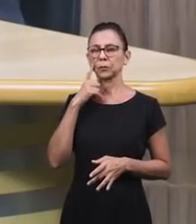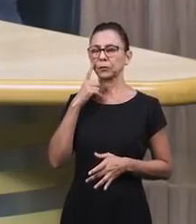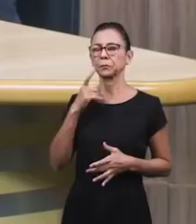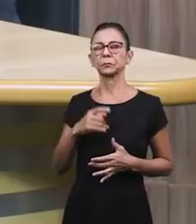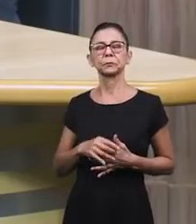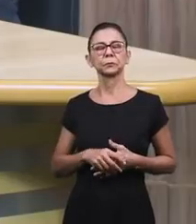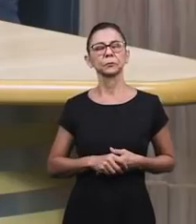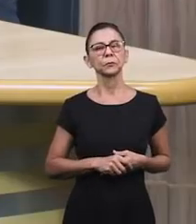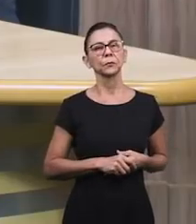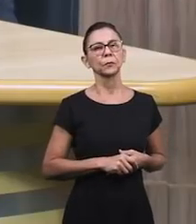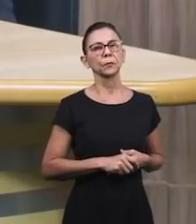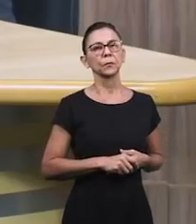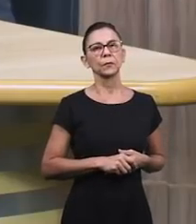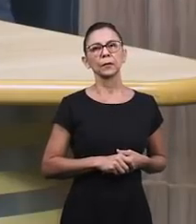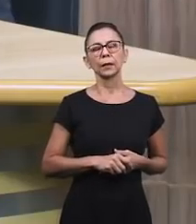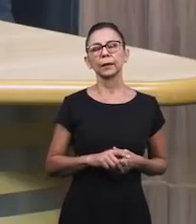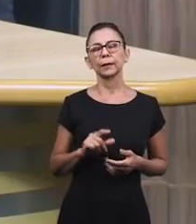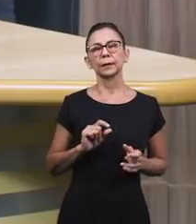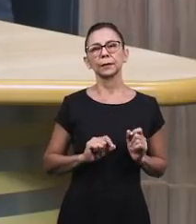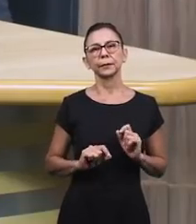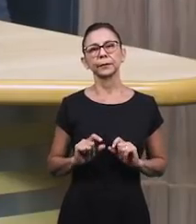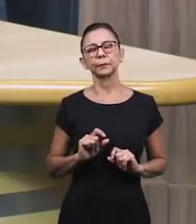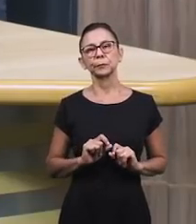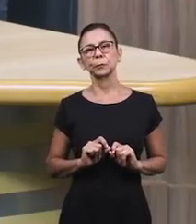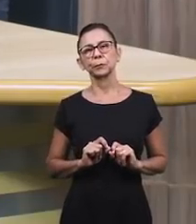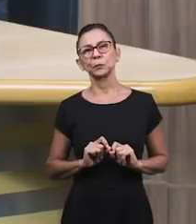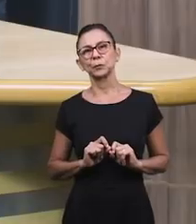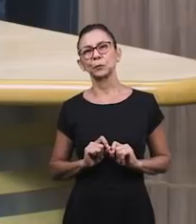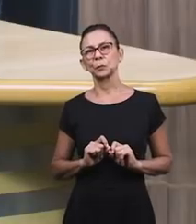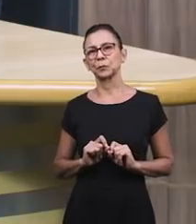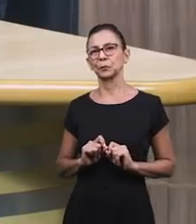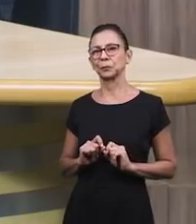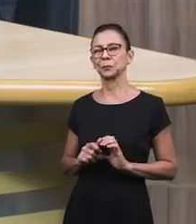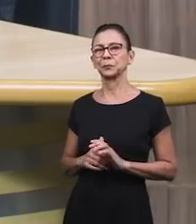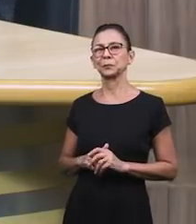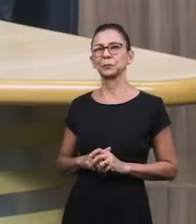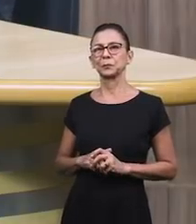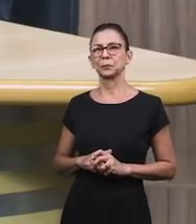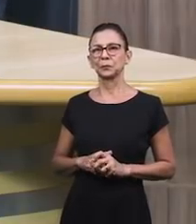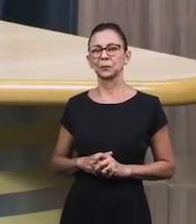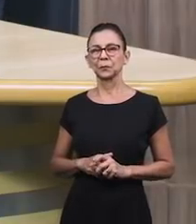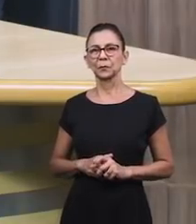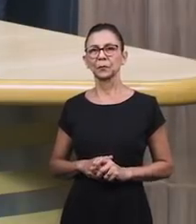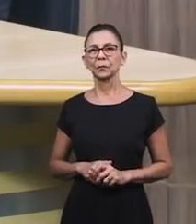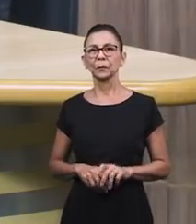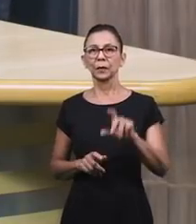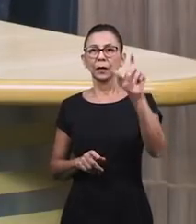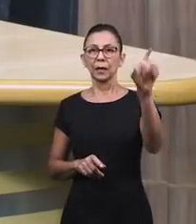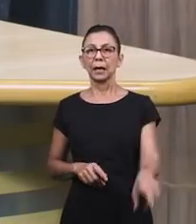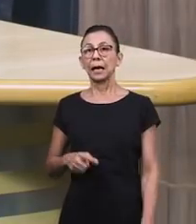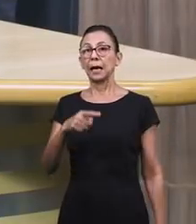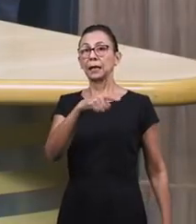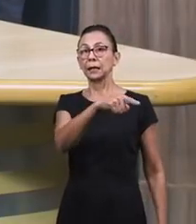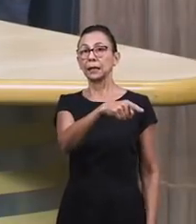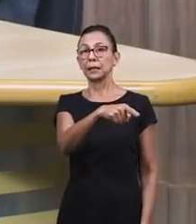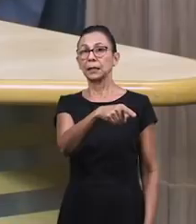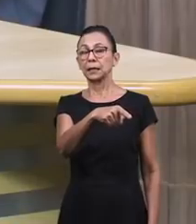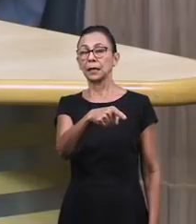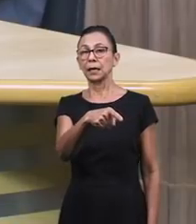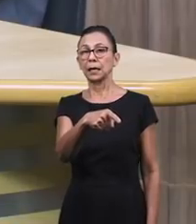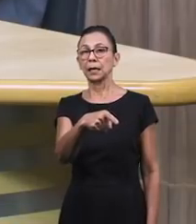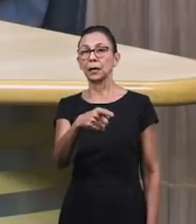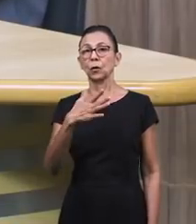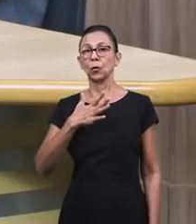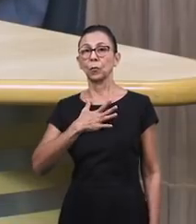seguinte, quando ele é mostrado, olha, assim, ó, este é o meu filho amado, a ele ouvir. Quer dizer,